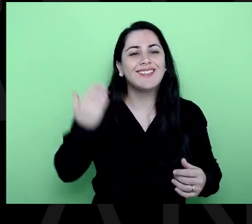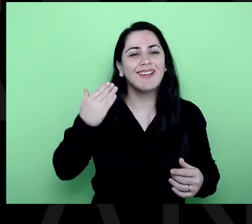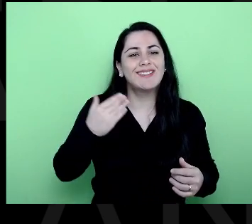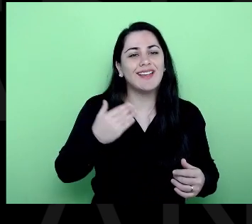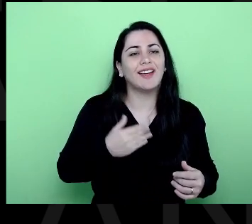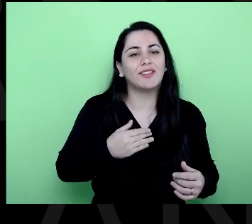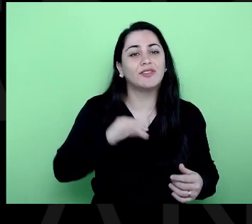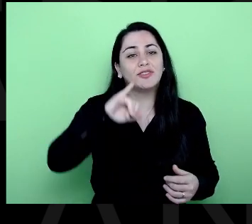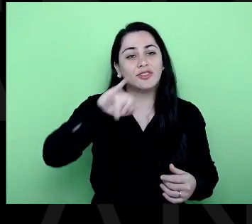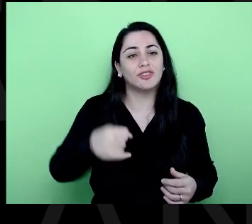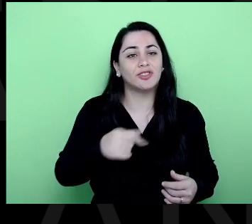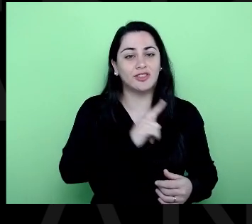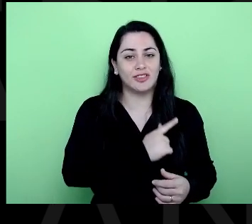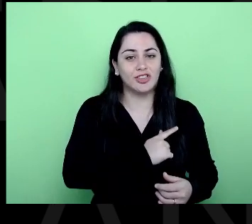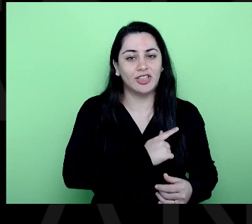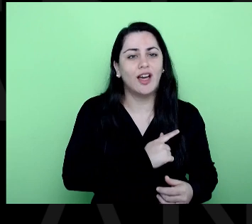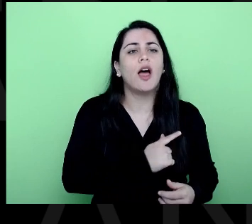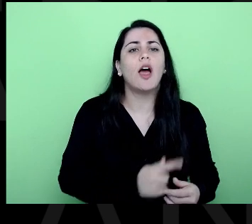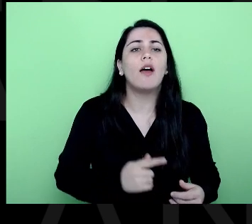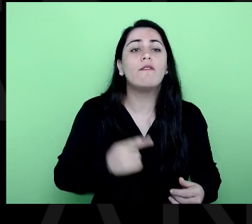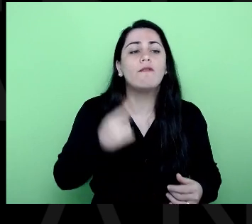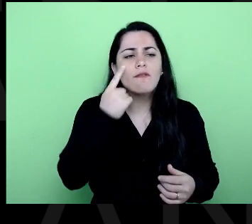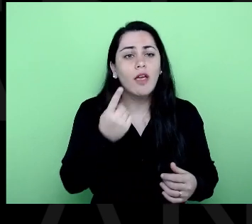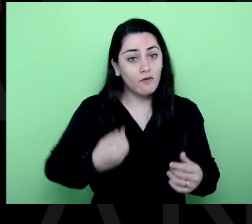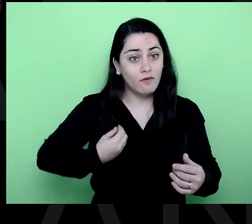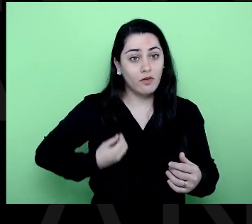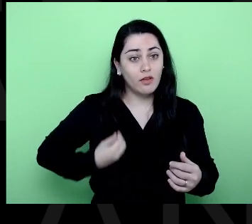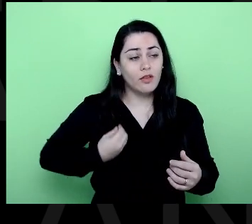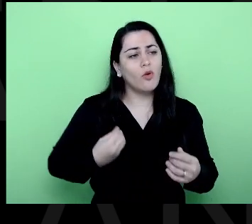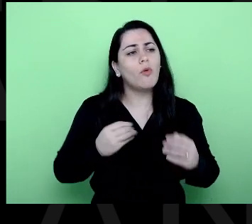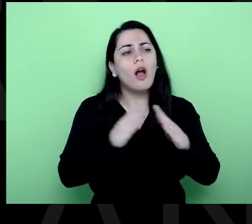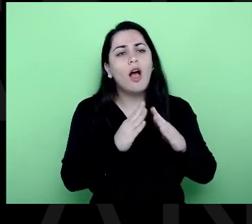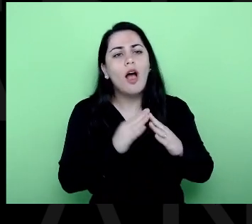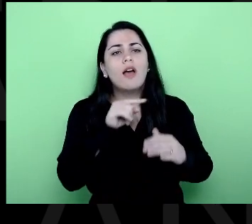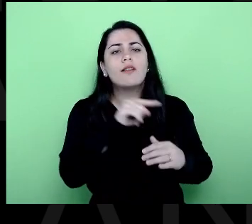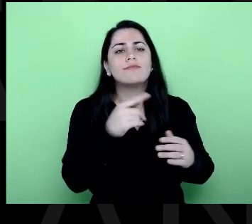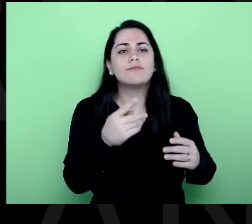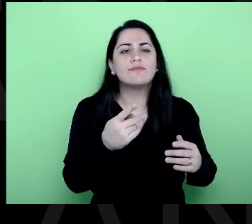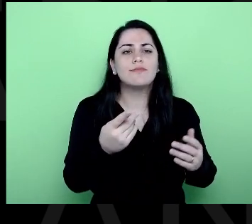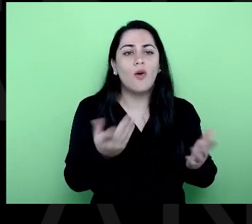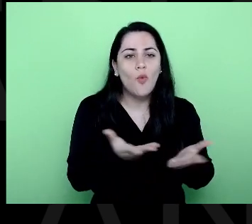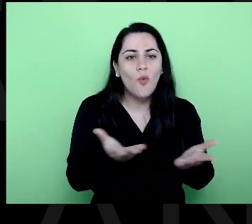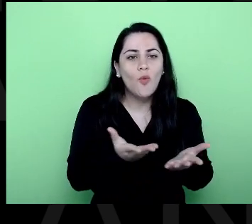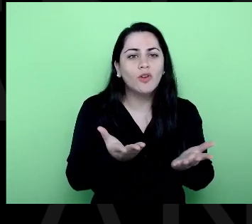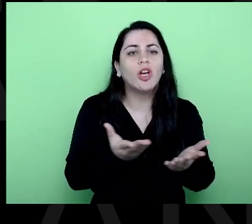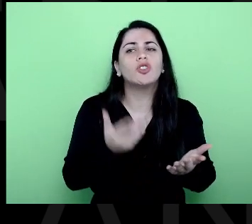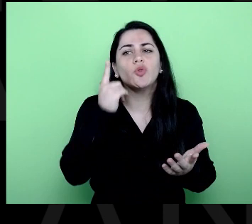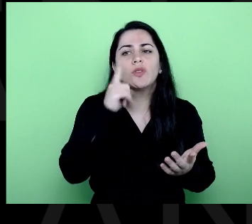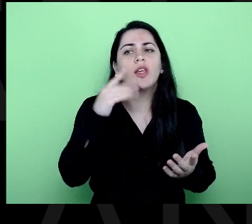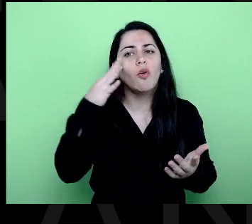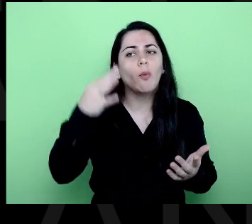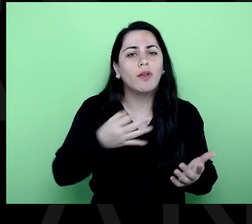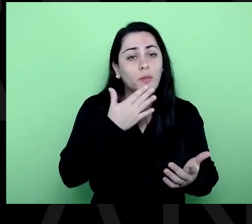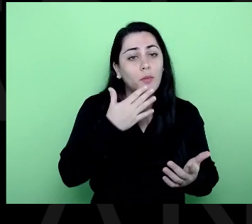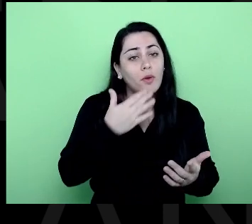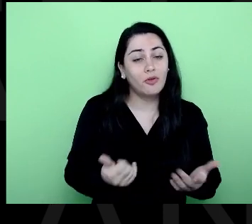forma como ela vive, você passa a compreender melhor o Jango, Eu acho que... E outra coisa que eu queria falar